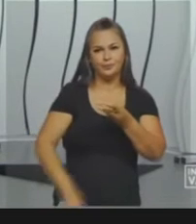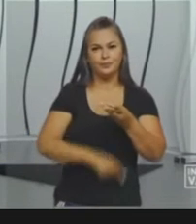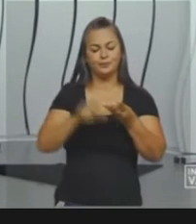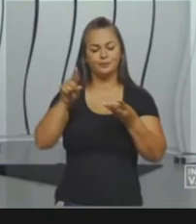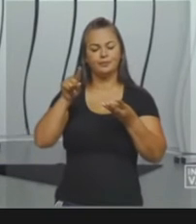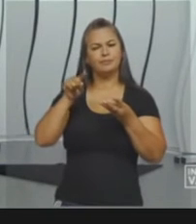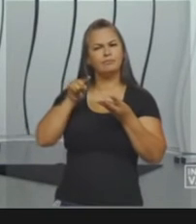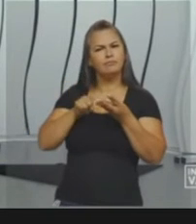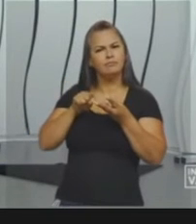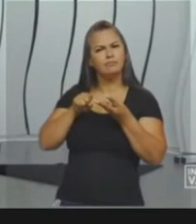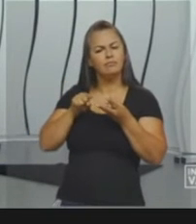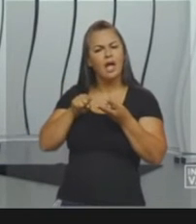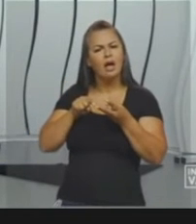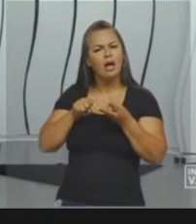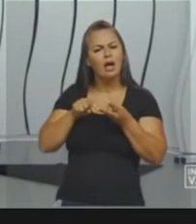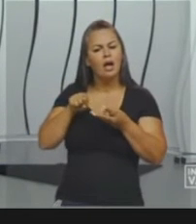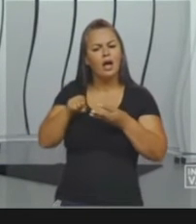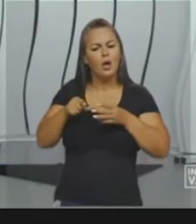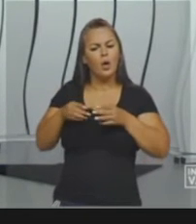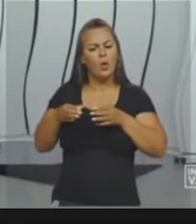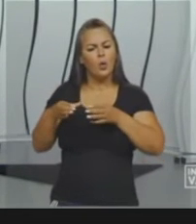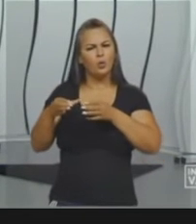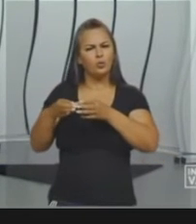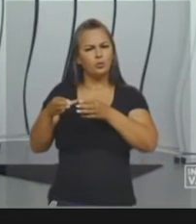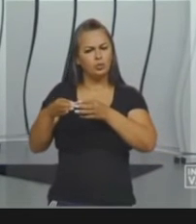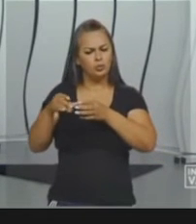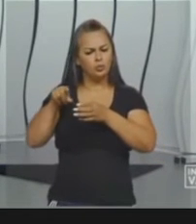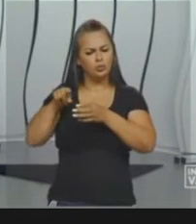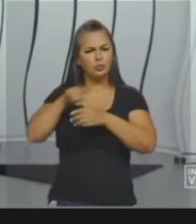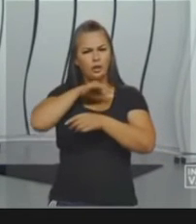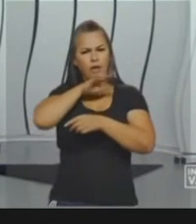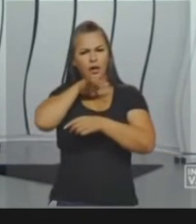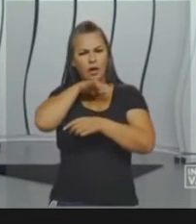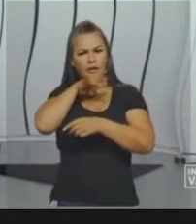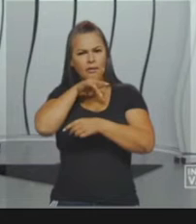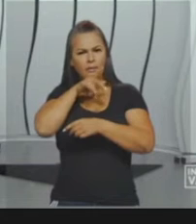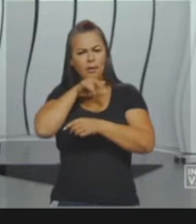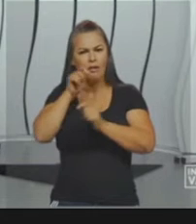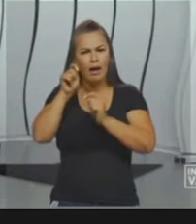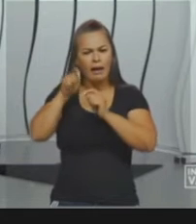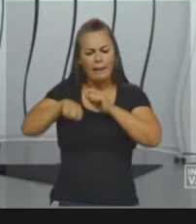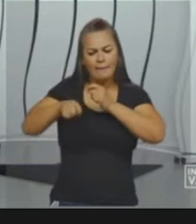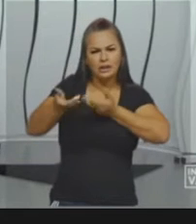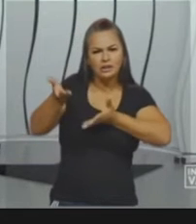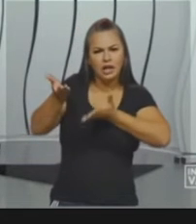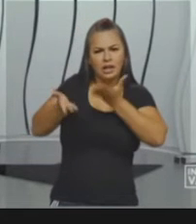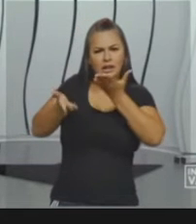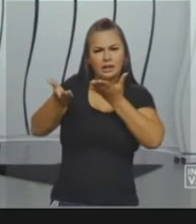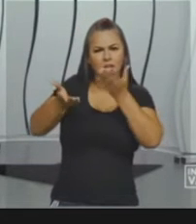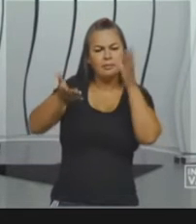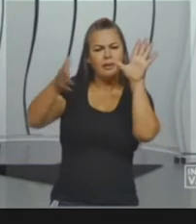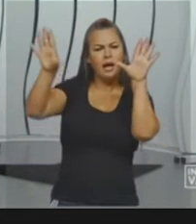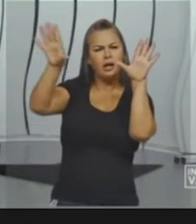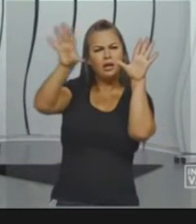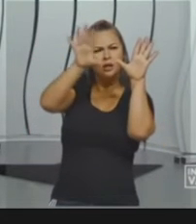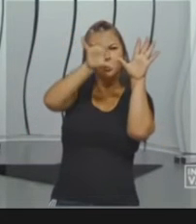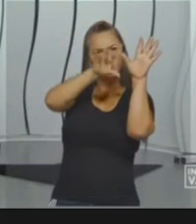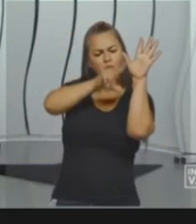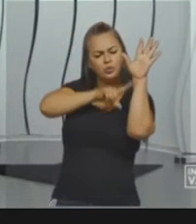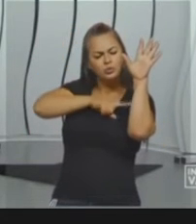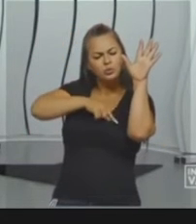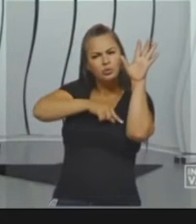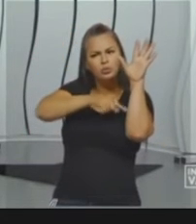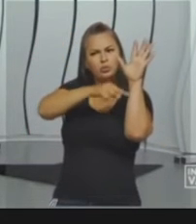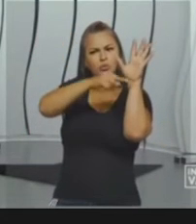falar. E olha, pode ser que alguns alunos não tenham ouvido falar. A fotossíntese, que é o processo pelo qual a